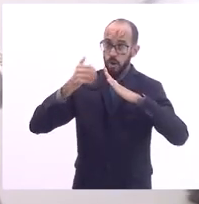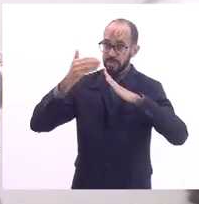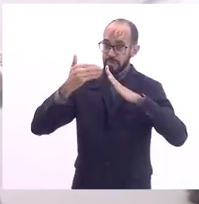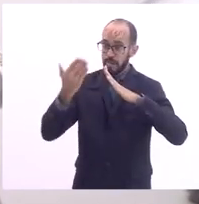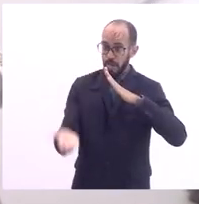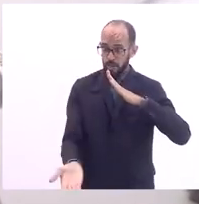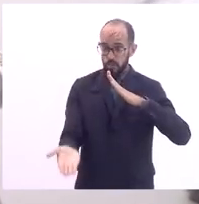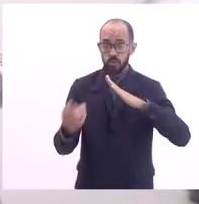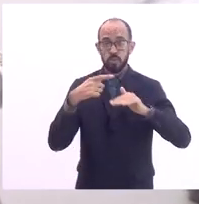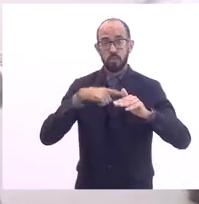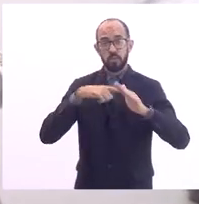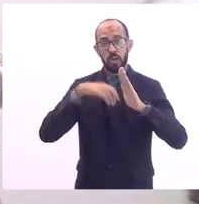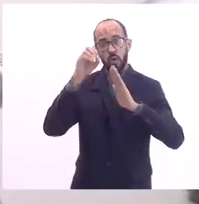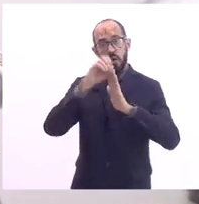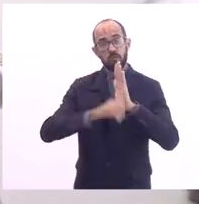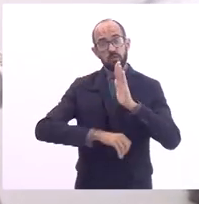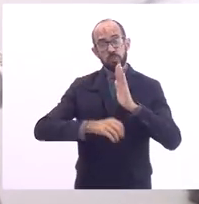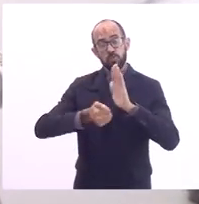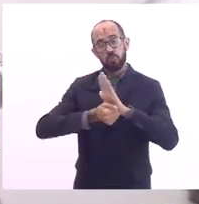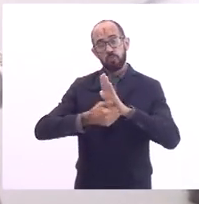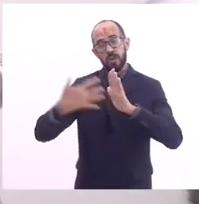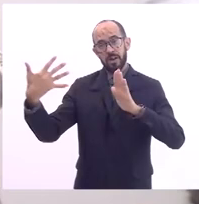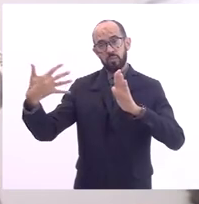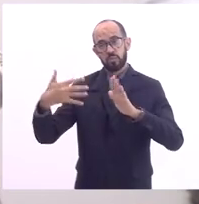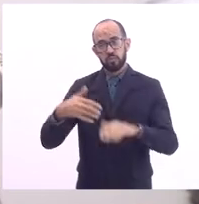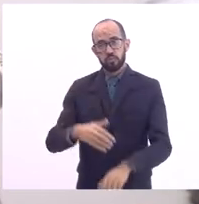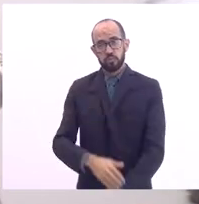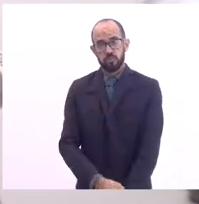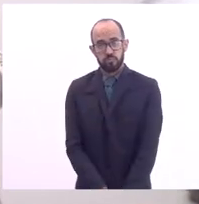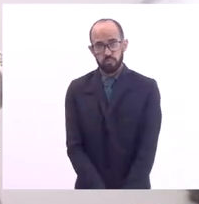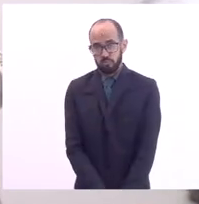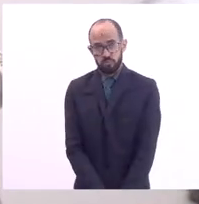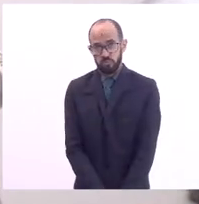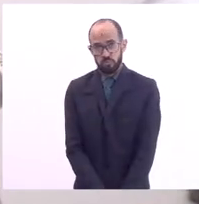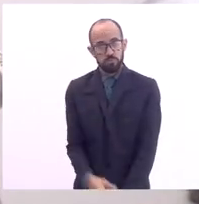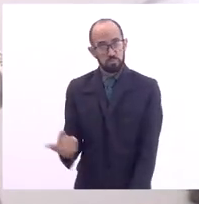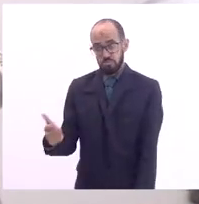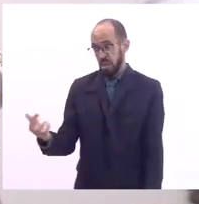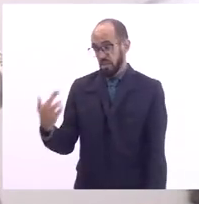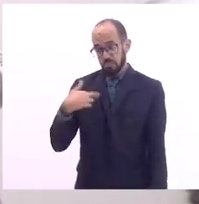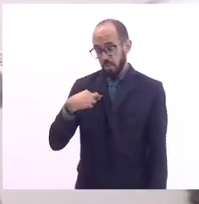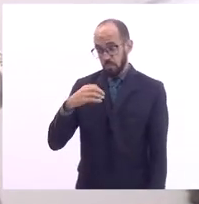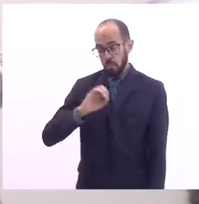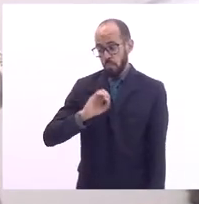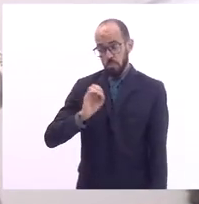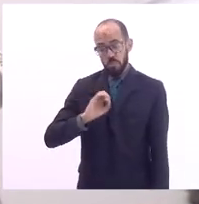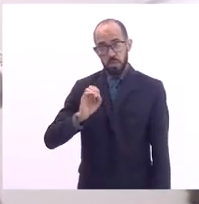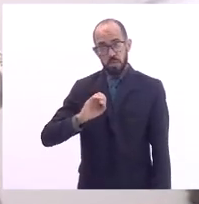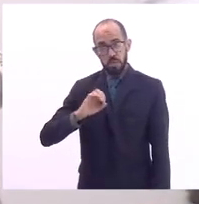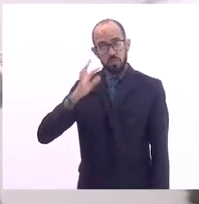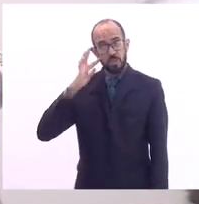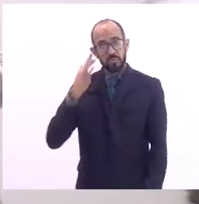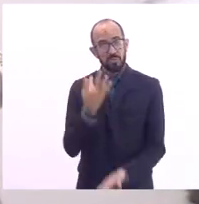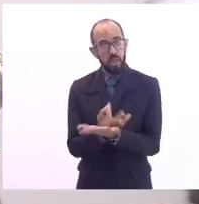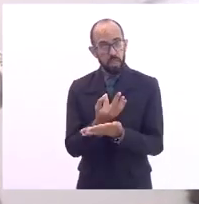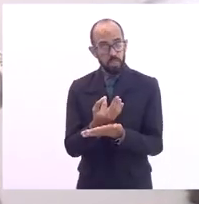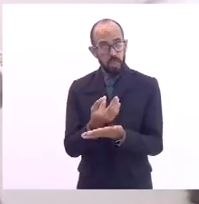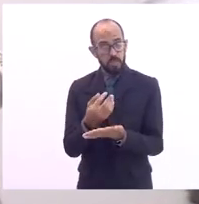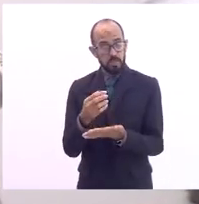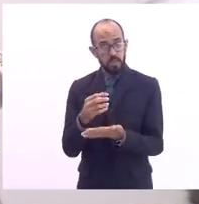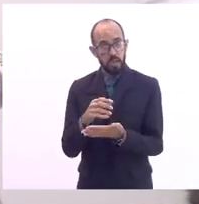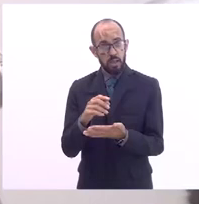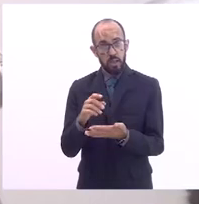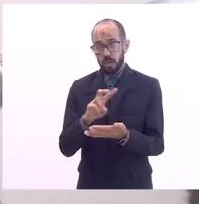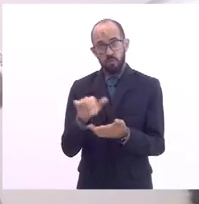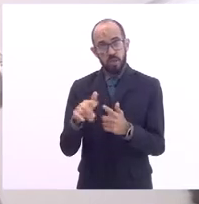não respondidos da Enel lá no meu gabinete. Um deles é do poste em frente à minha casa. Eu tenho certeza que esse poste não vai ser consertado e tomara que ele não caia